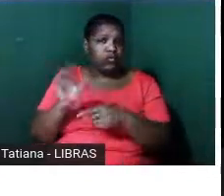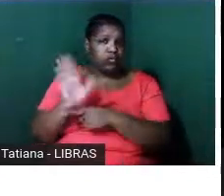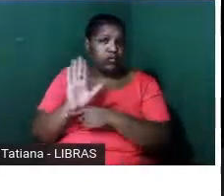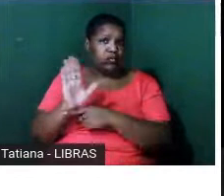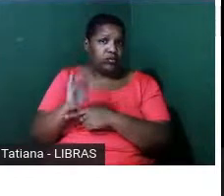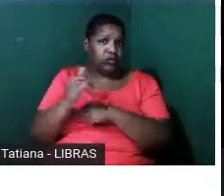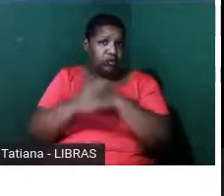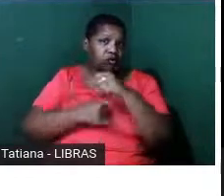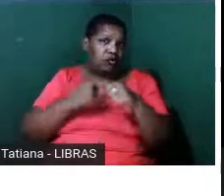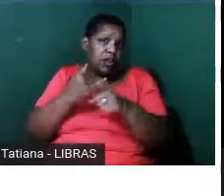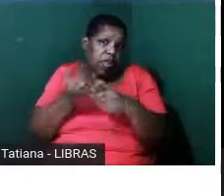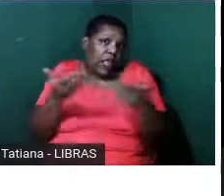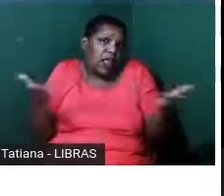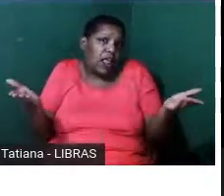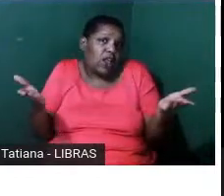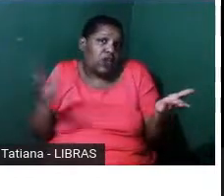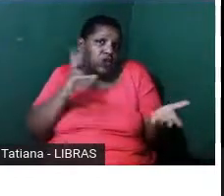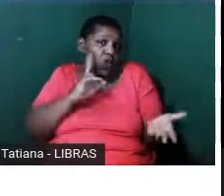internet